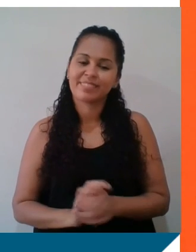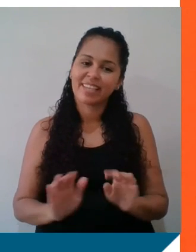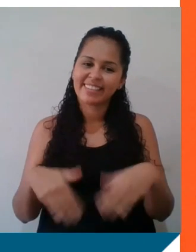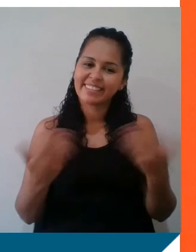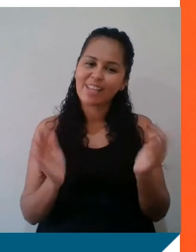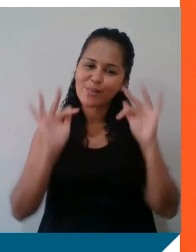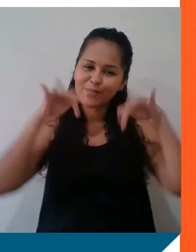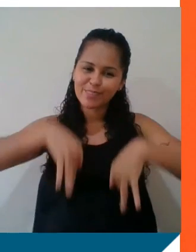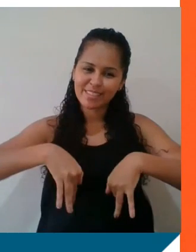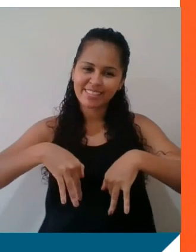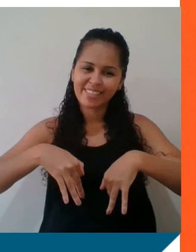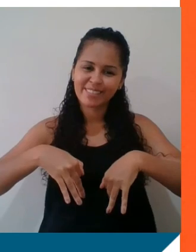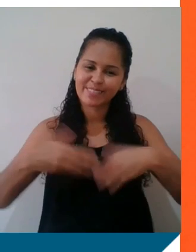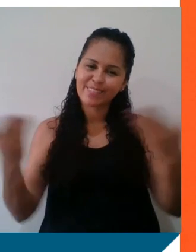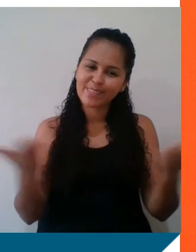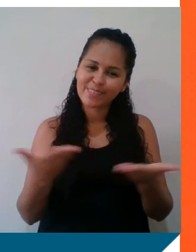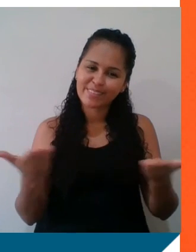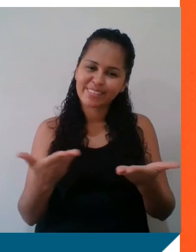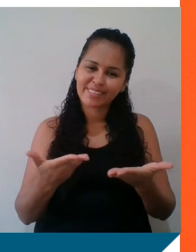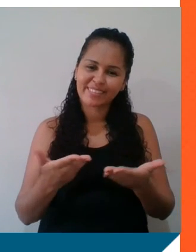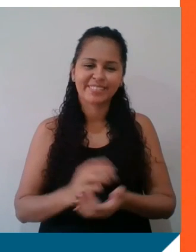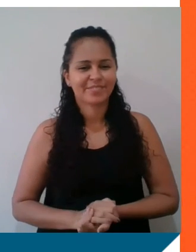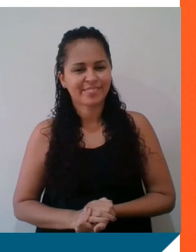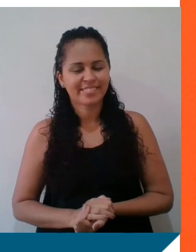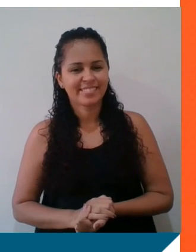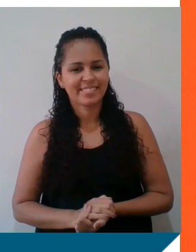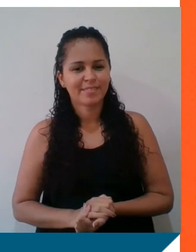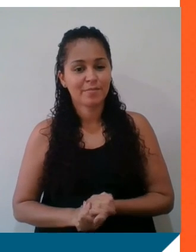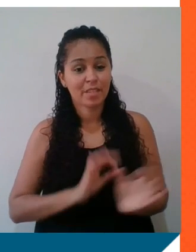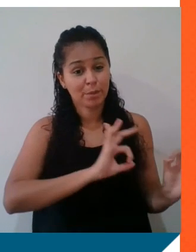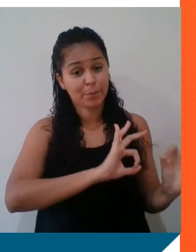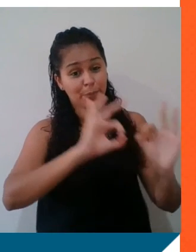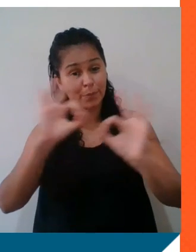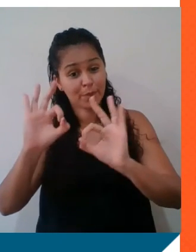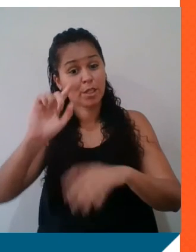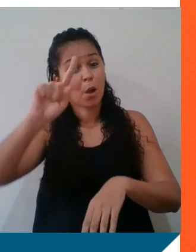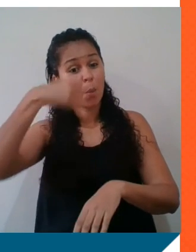é isso. Fechou por hoje, não é, Tarsila? Fechou, galera. E